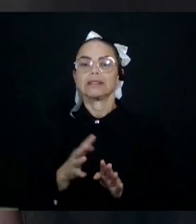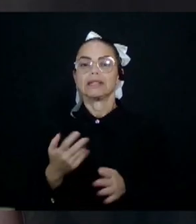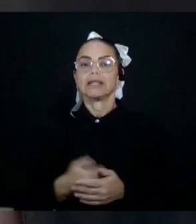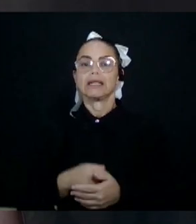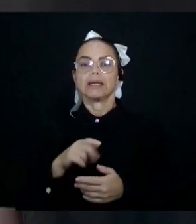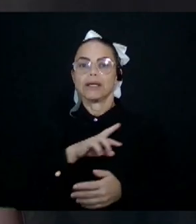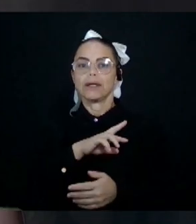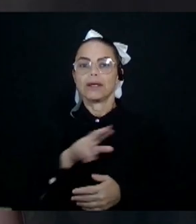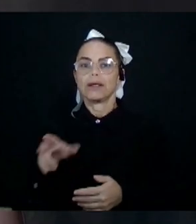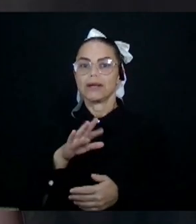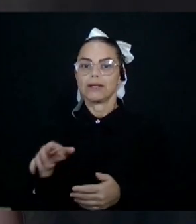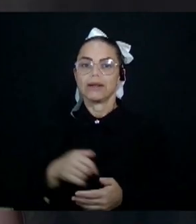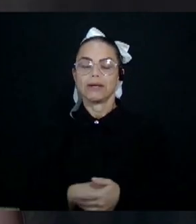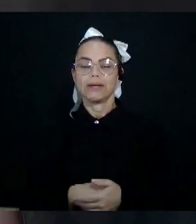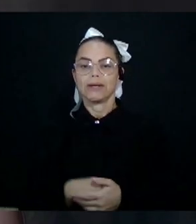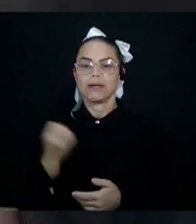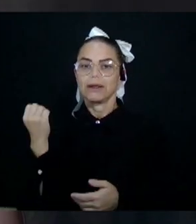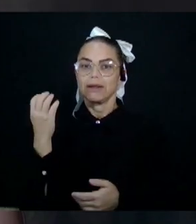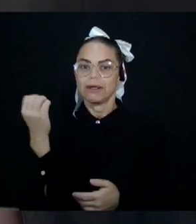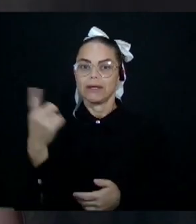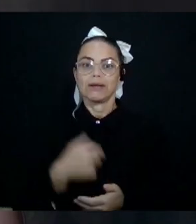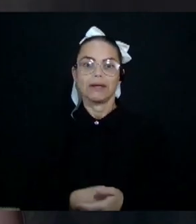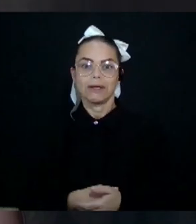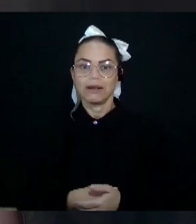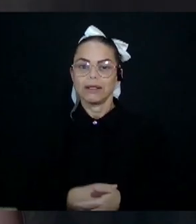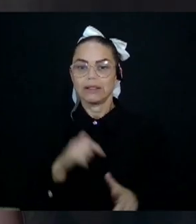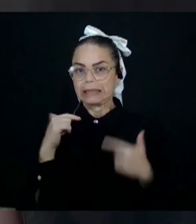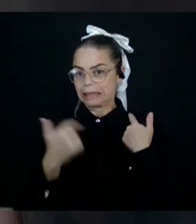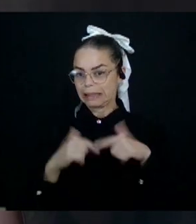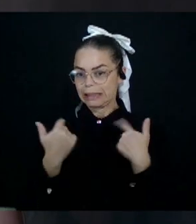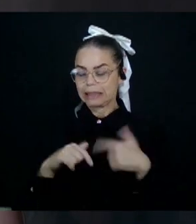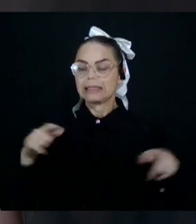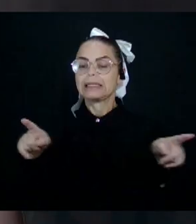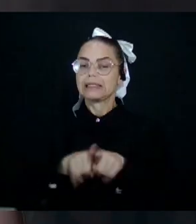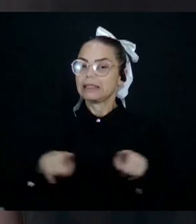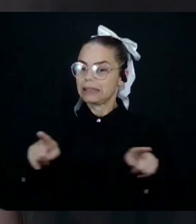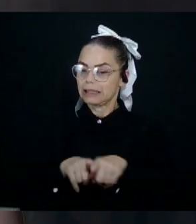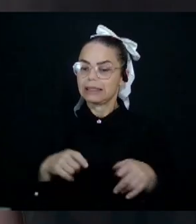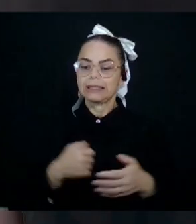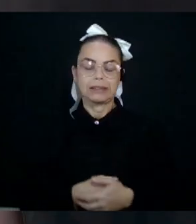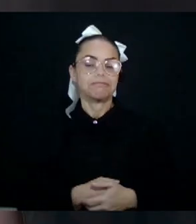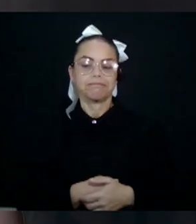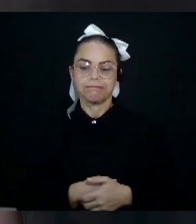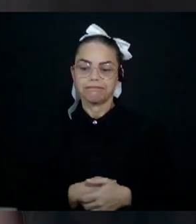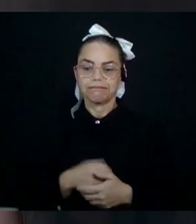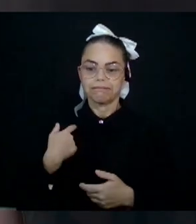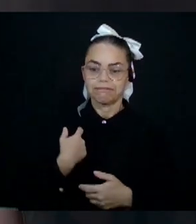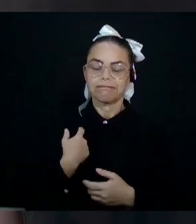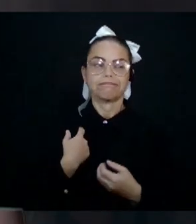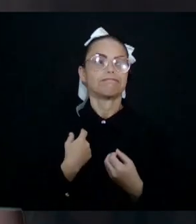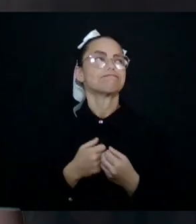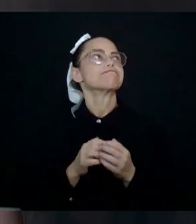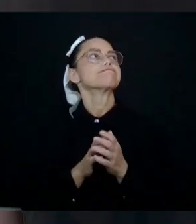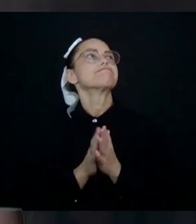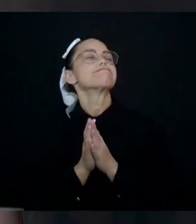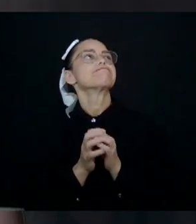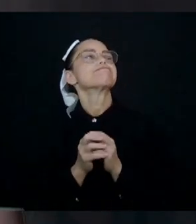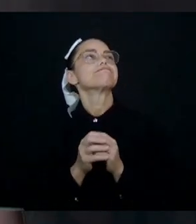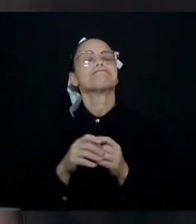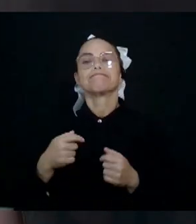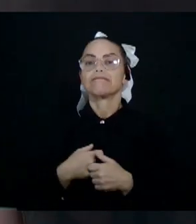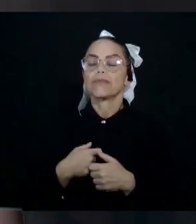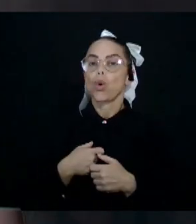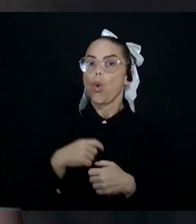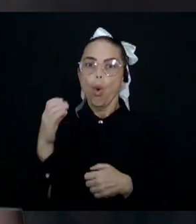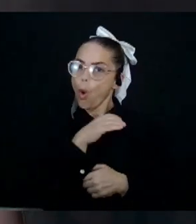nem ele relatou agora, é um momento de trabalho também, né? Então é um momento que é de muita agitação mesmo,